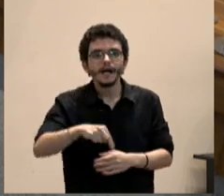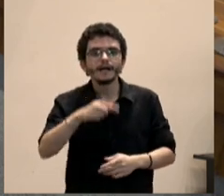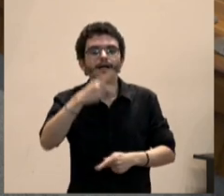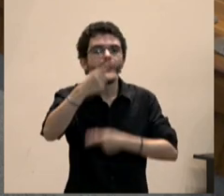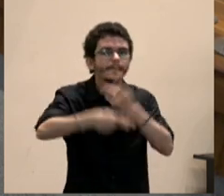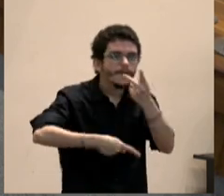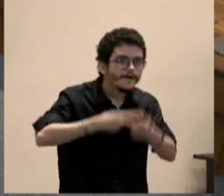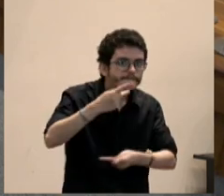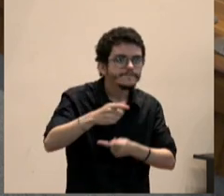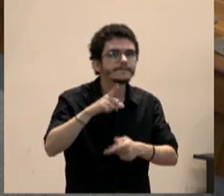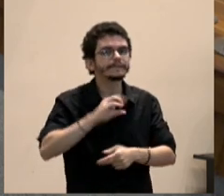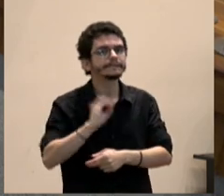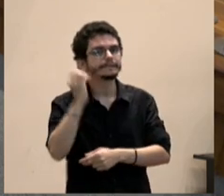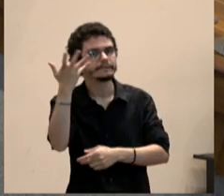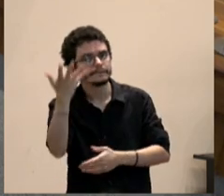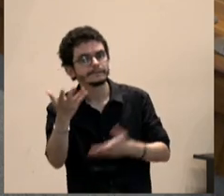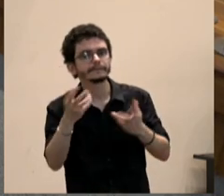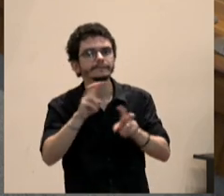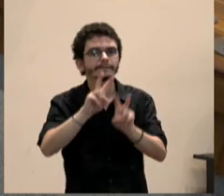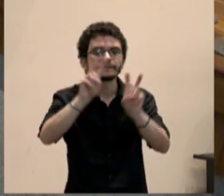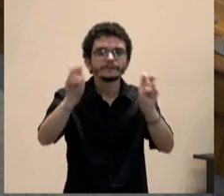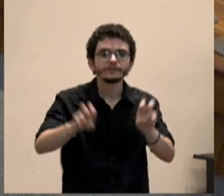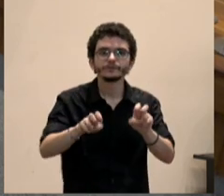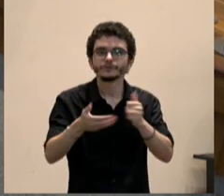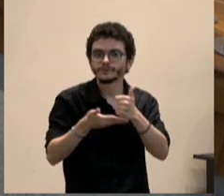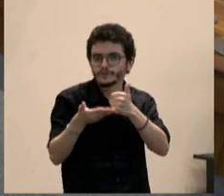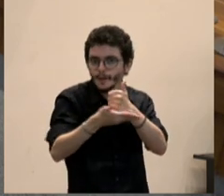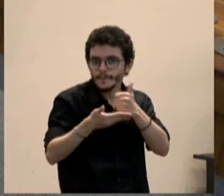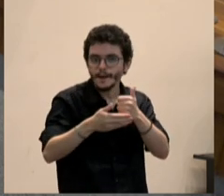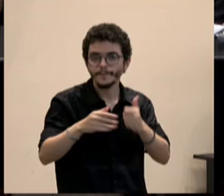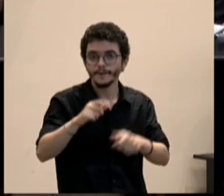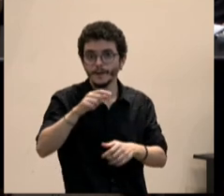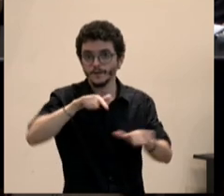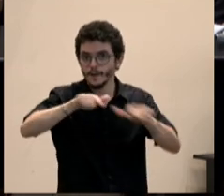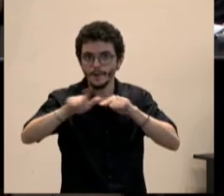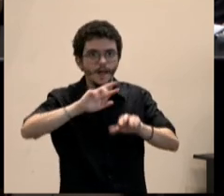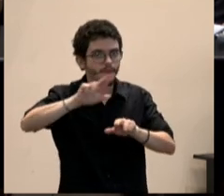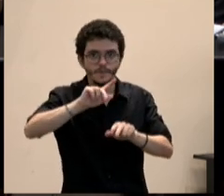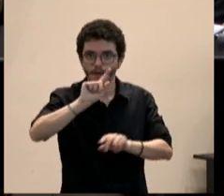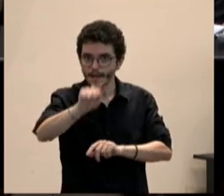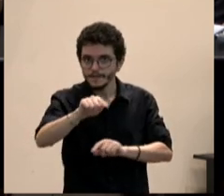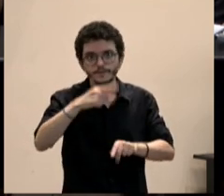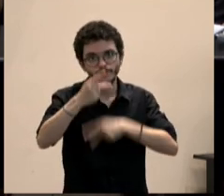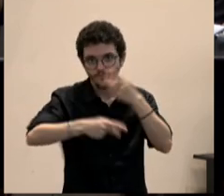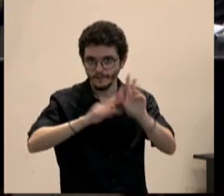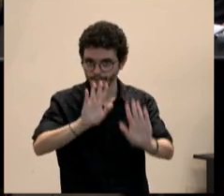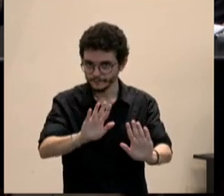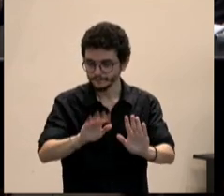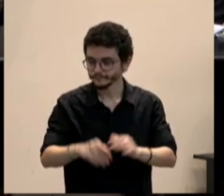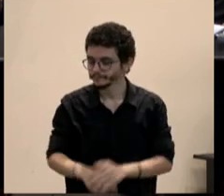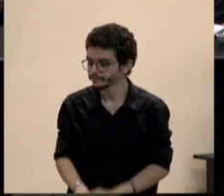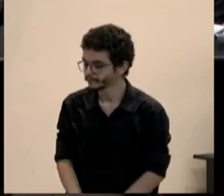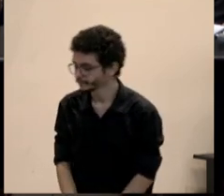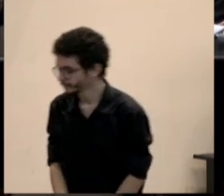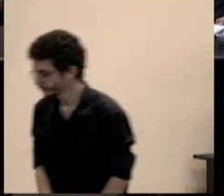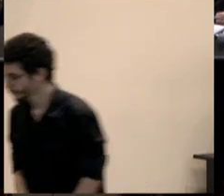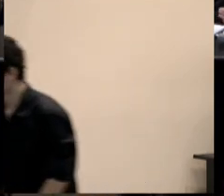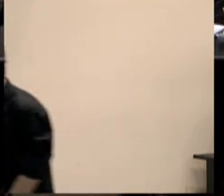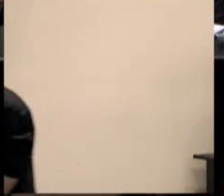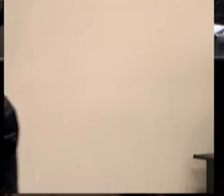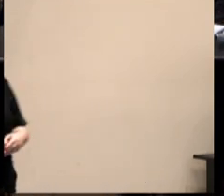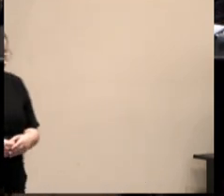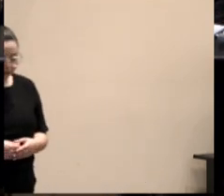dizer que está resolvida a questão do piso na carreira? Não é isso que eu estou dizendo. Eu estou dizendo